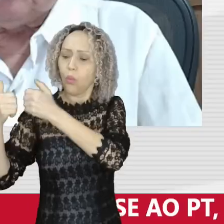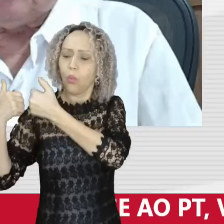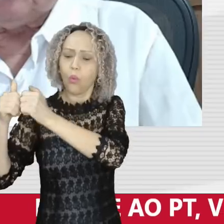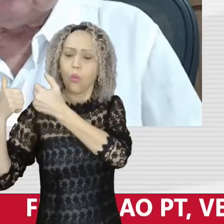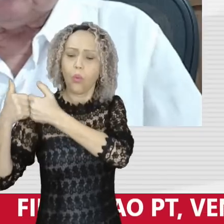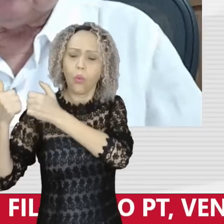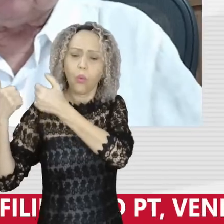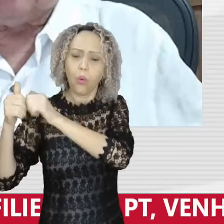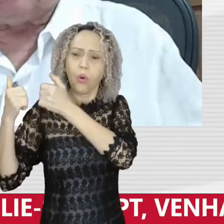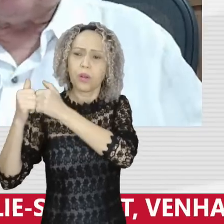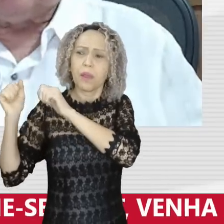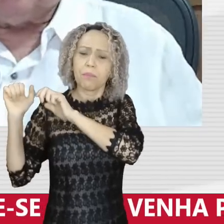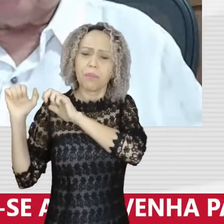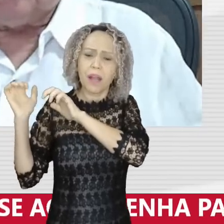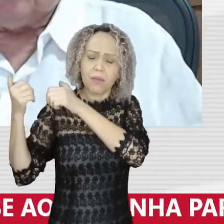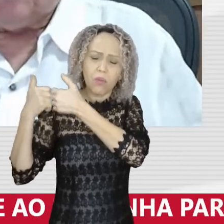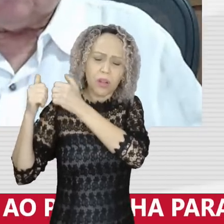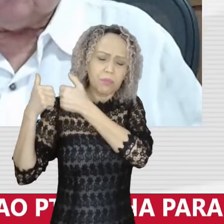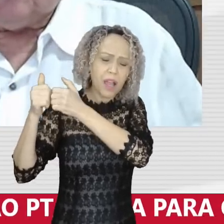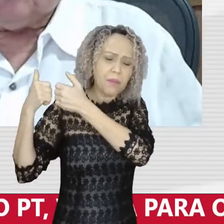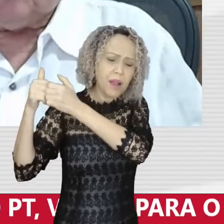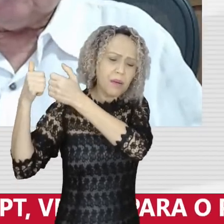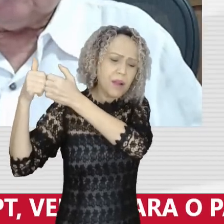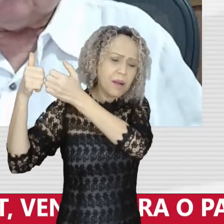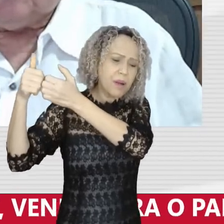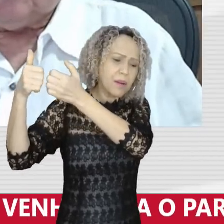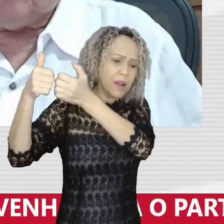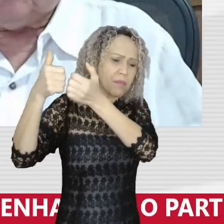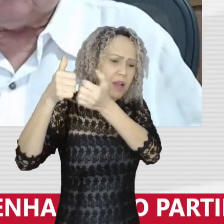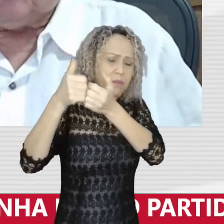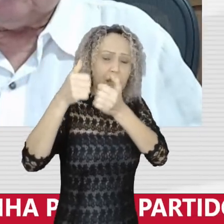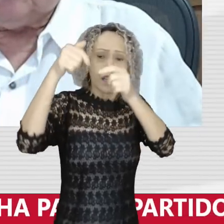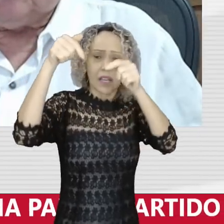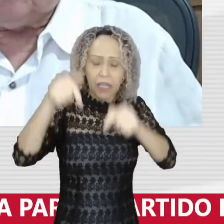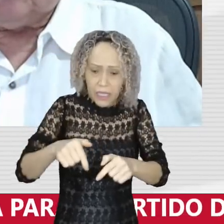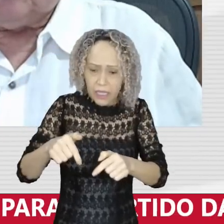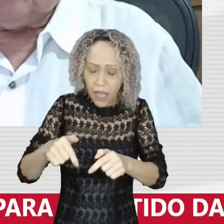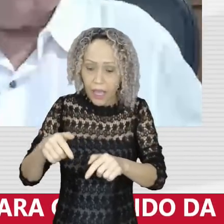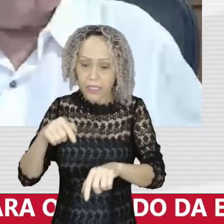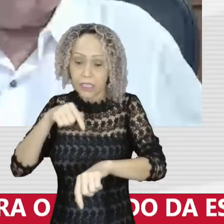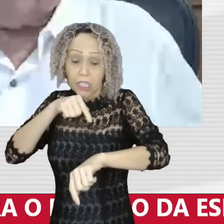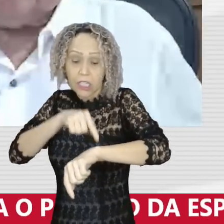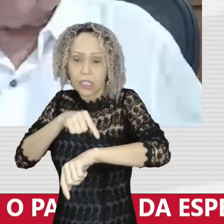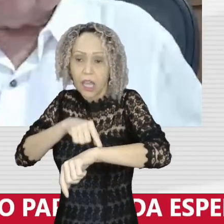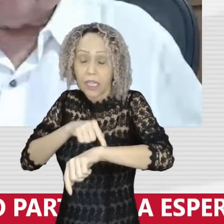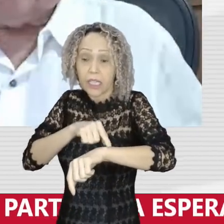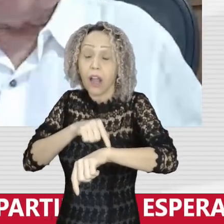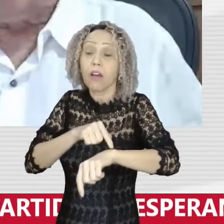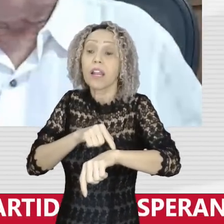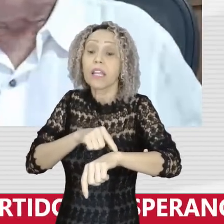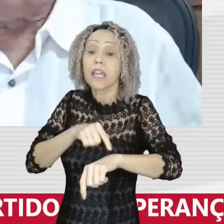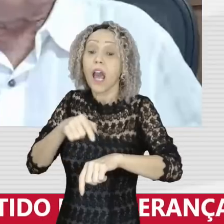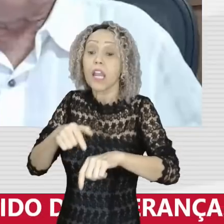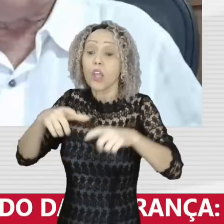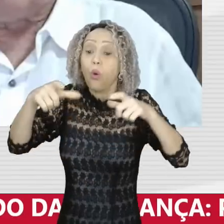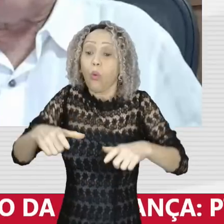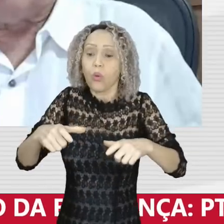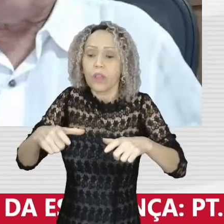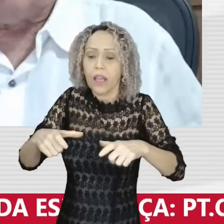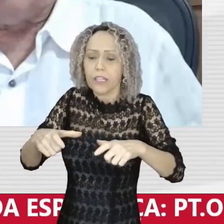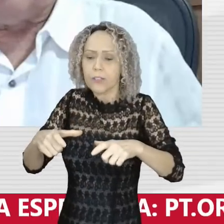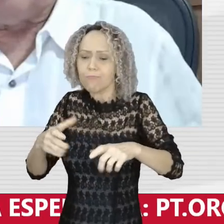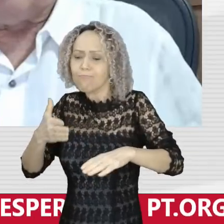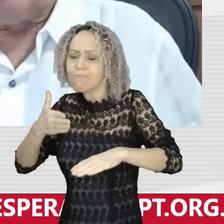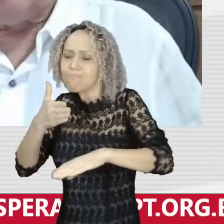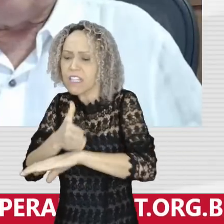vão receber toda a orientação, receber o manualzinho quando chegar para saber como é que a coisa vai funcionar, ter quem é o responsável daquele